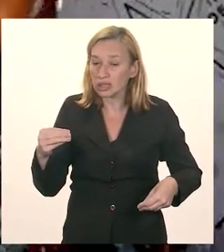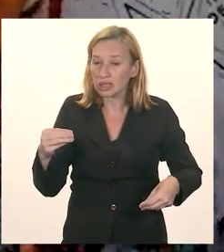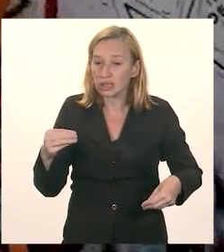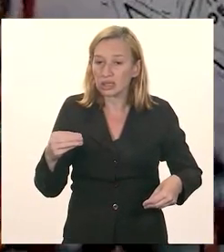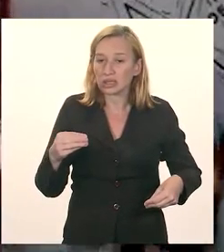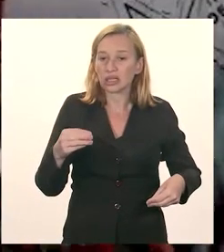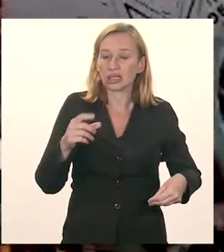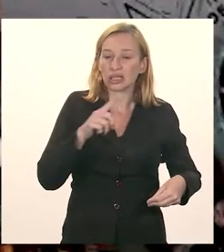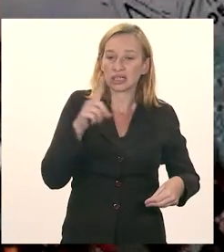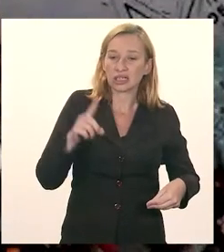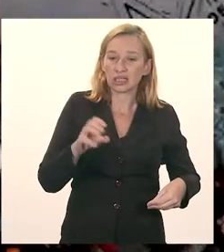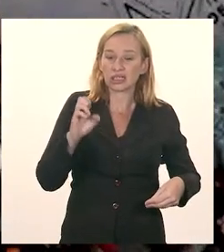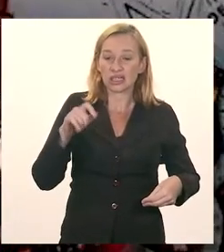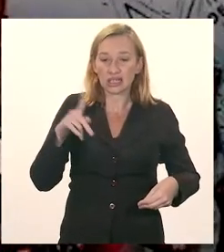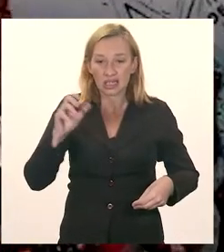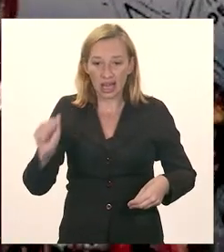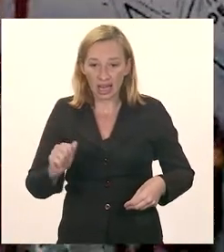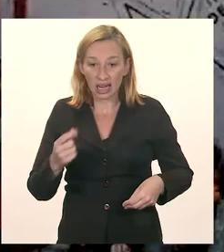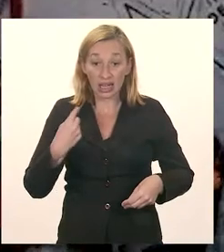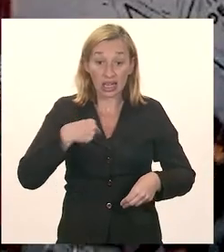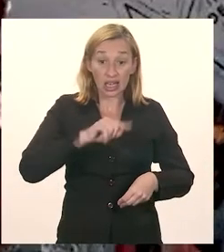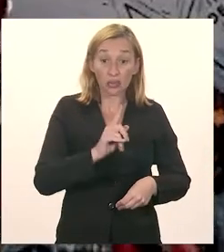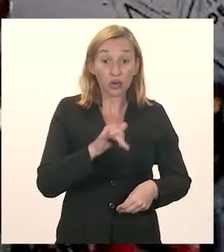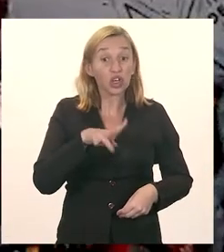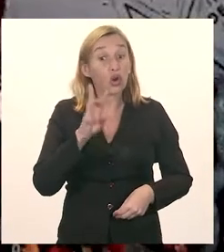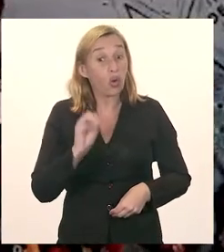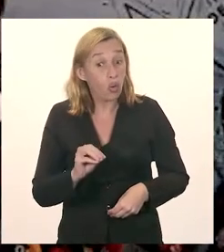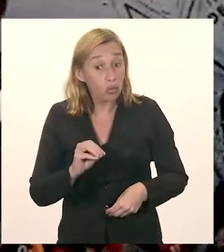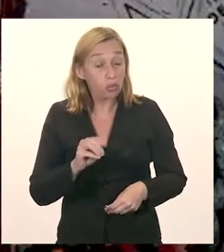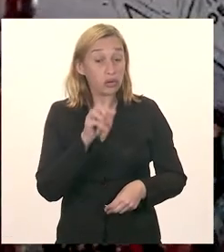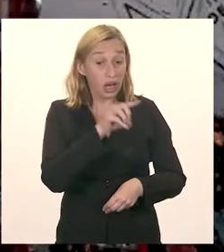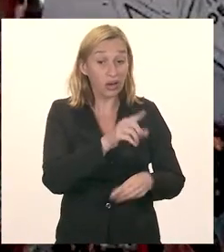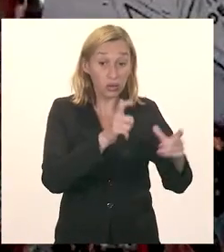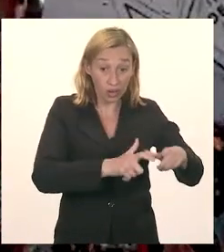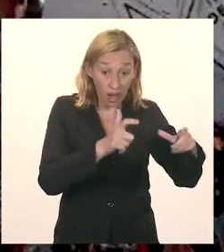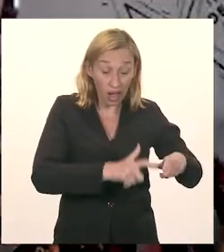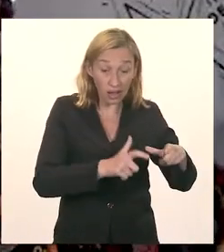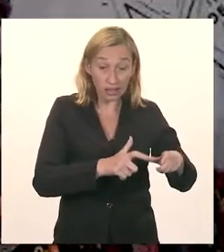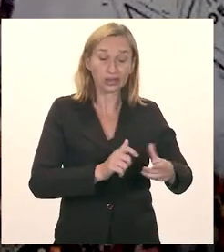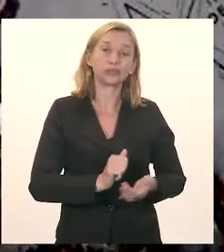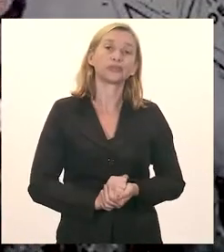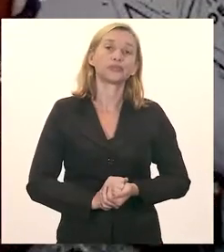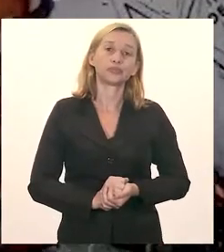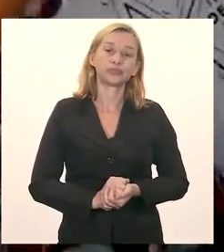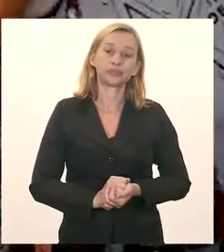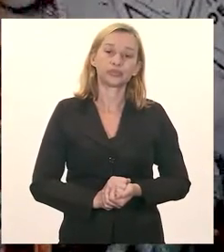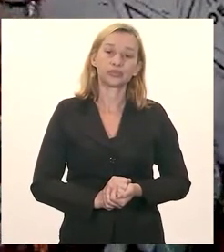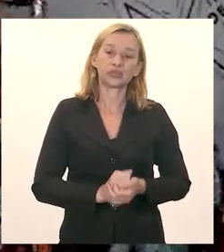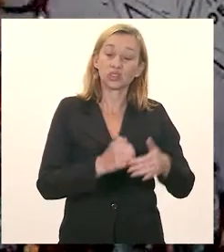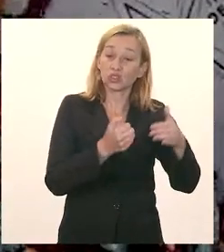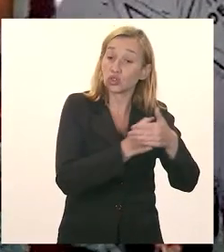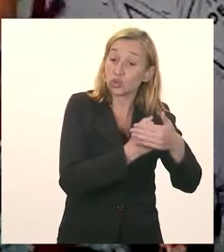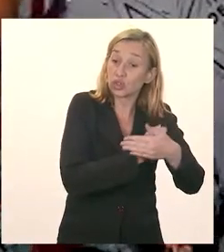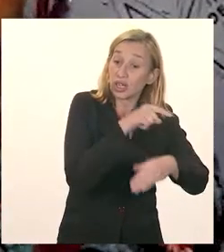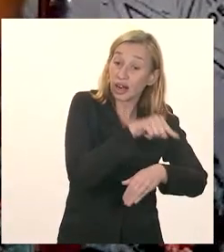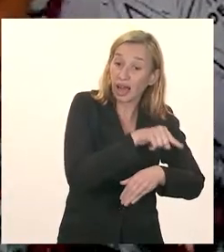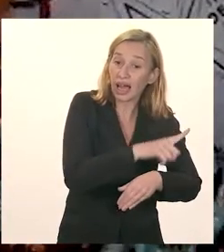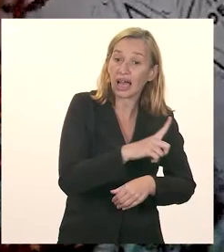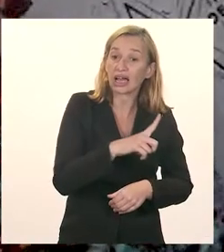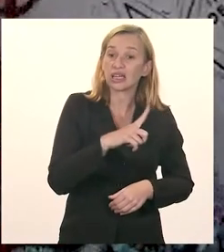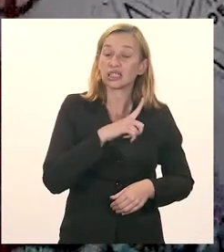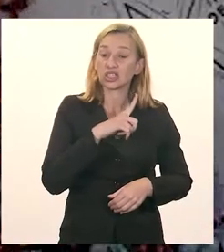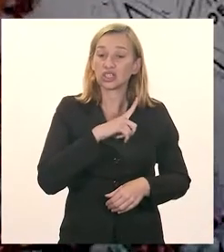das senzalas e conseguiam subir lá para o quilombo, né, se afugentar lá no quilombo,